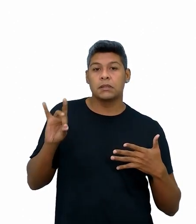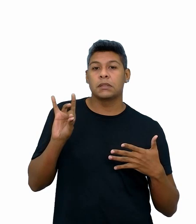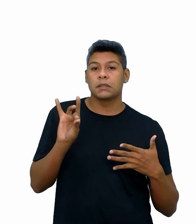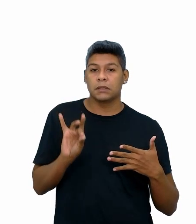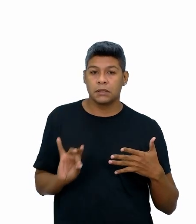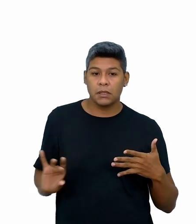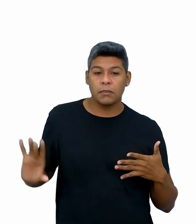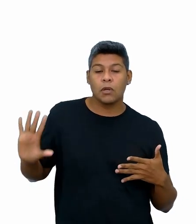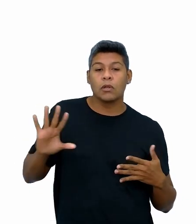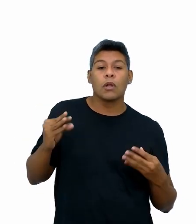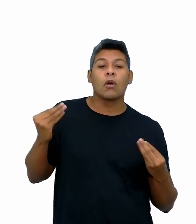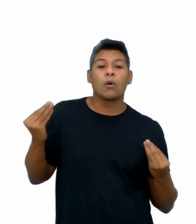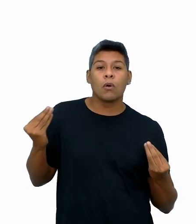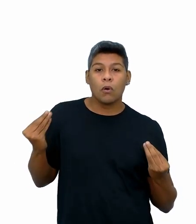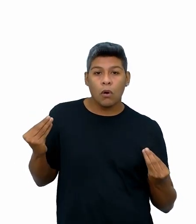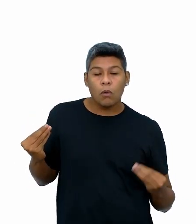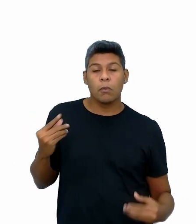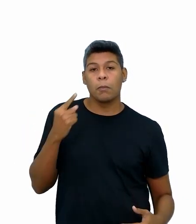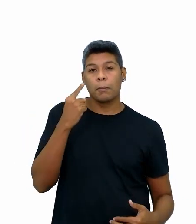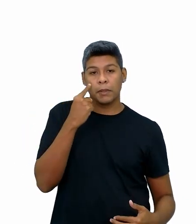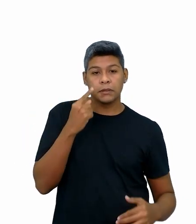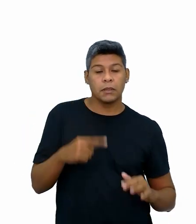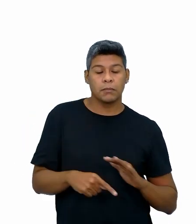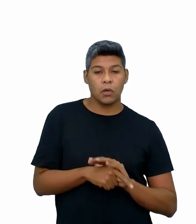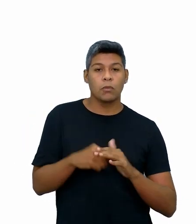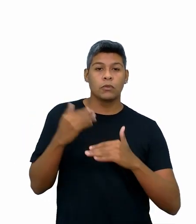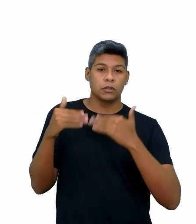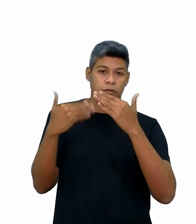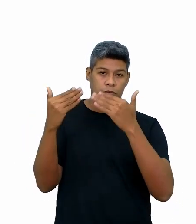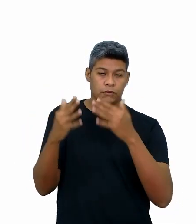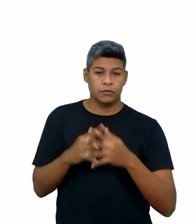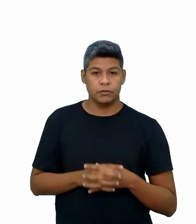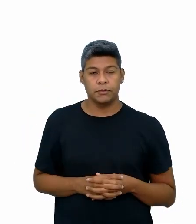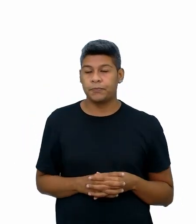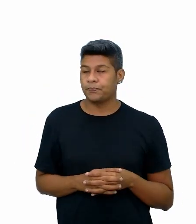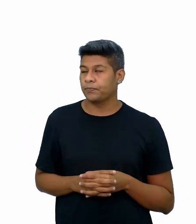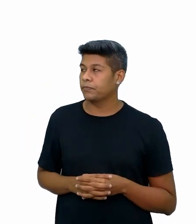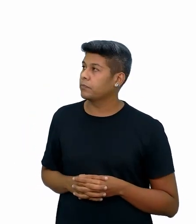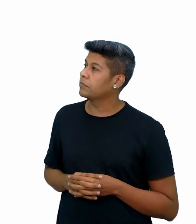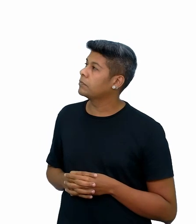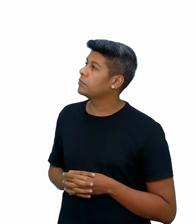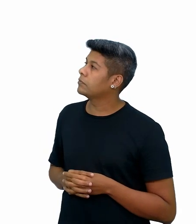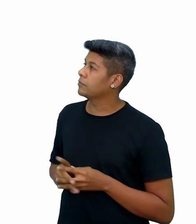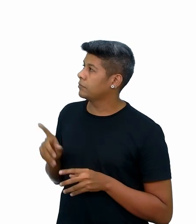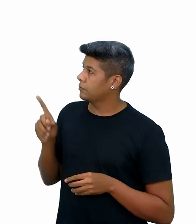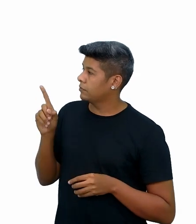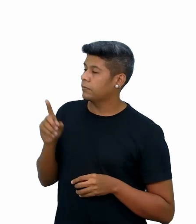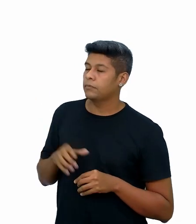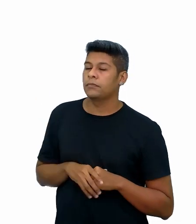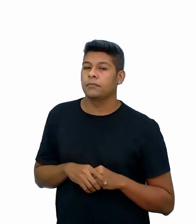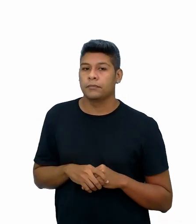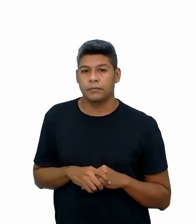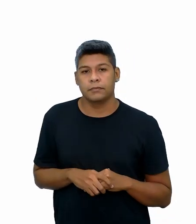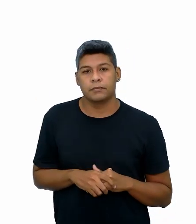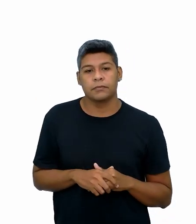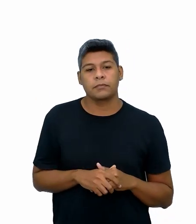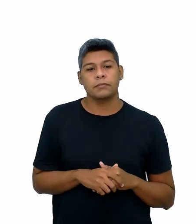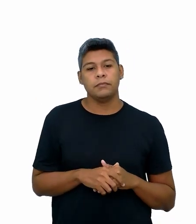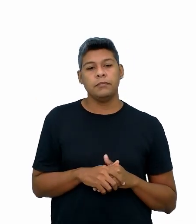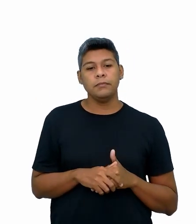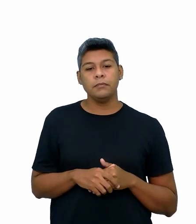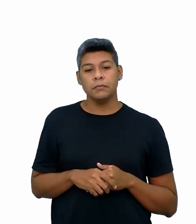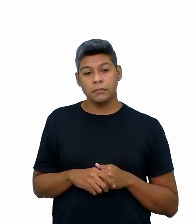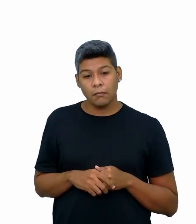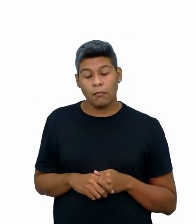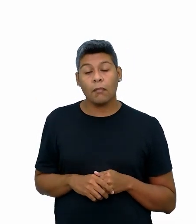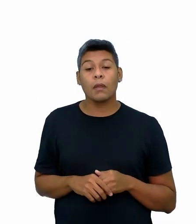né? Como é que nós podemos pensar nesse desenvolvimento? Aqui a gente tem, nesse PPT,